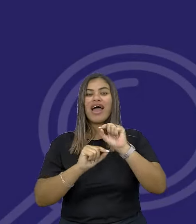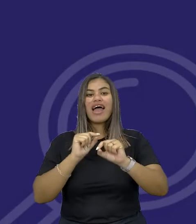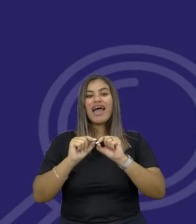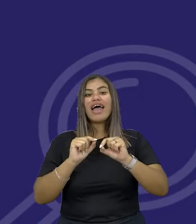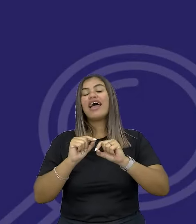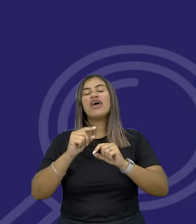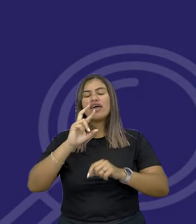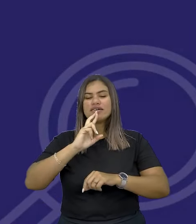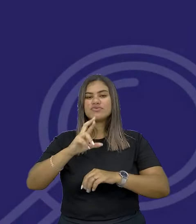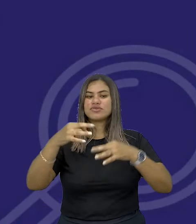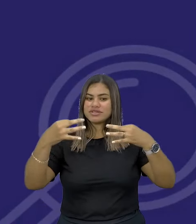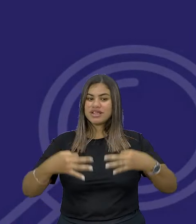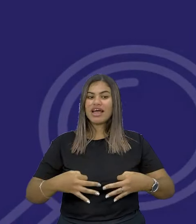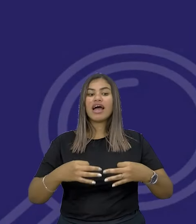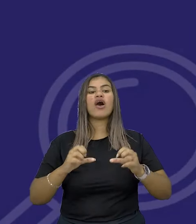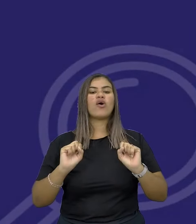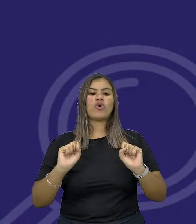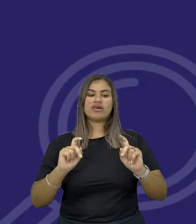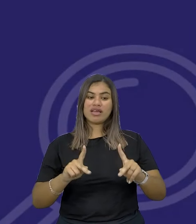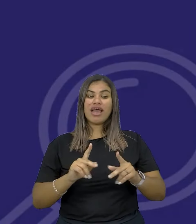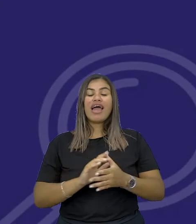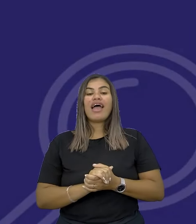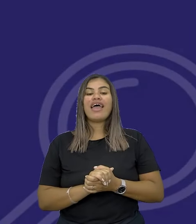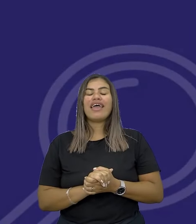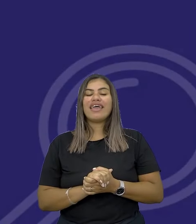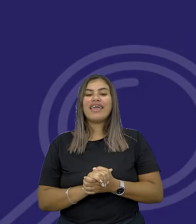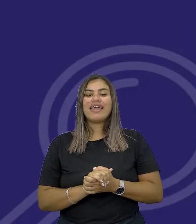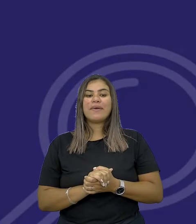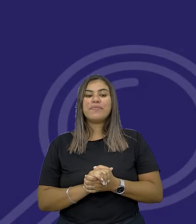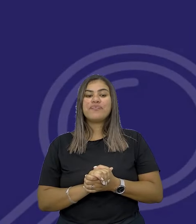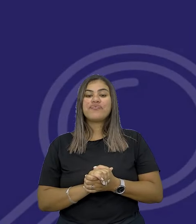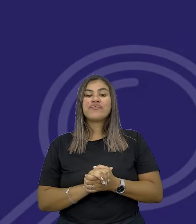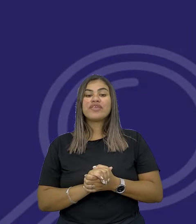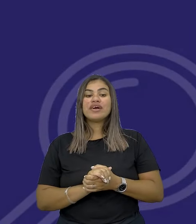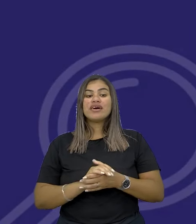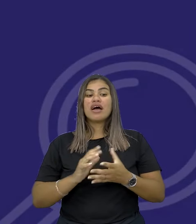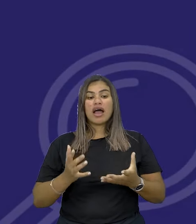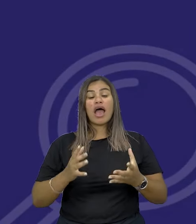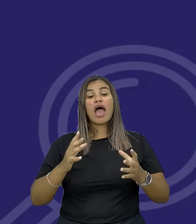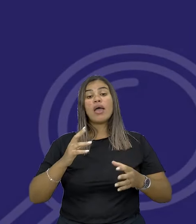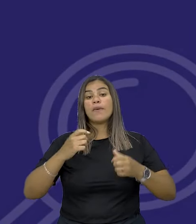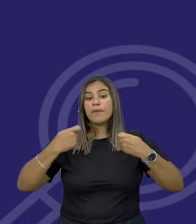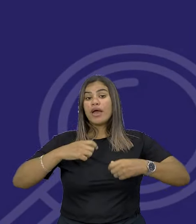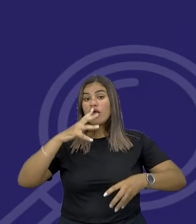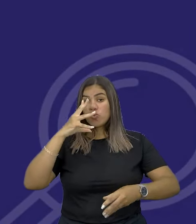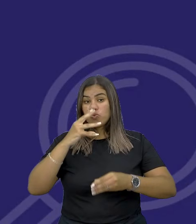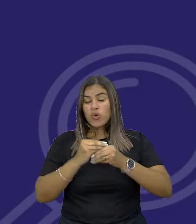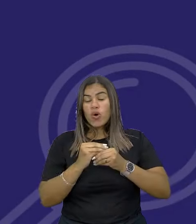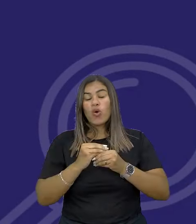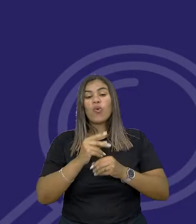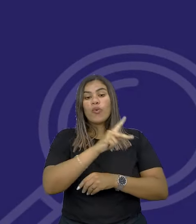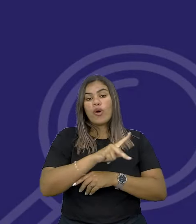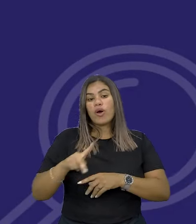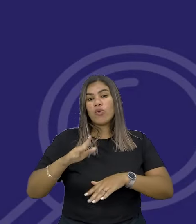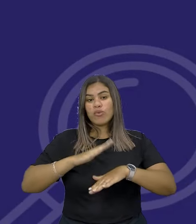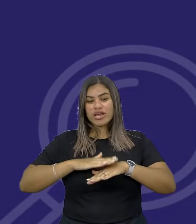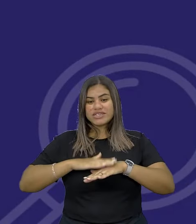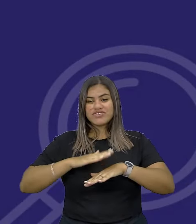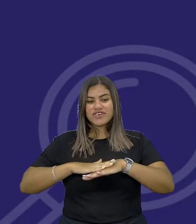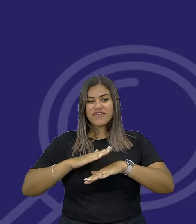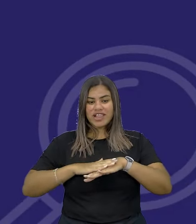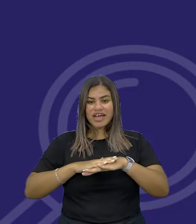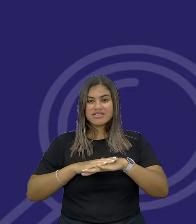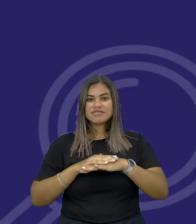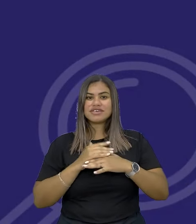resultado é o correto. Bom, feito isso, o que o professor vai fazer? Fechar. Tem que fazer um fechamento. Por quê? Porque às vezes na exposição de um